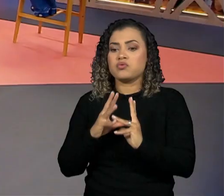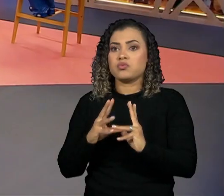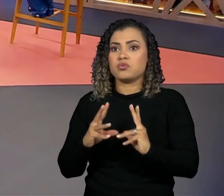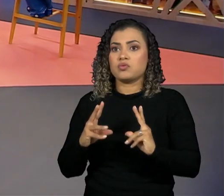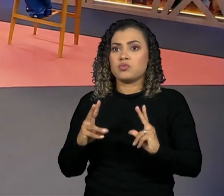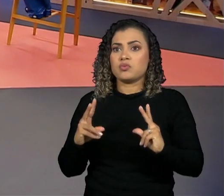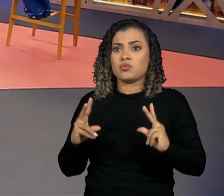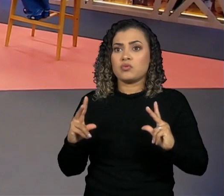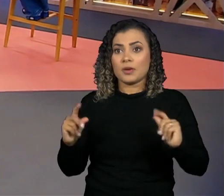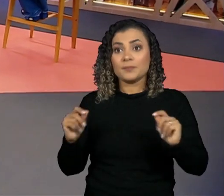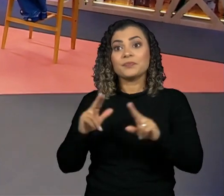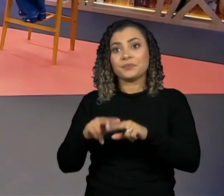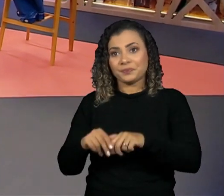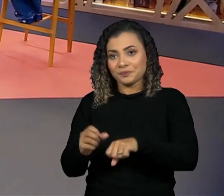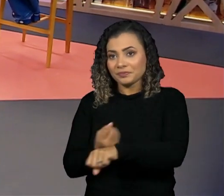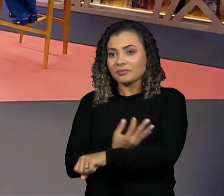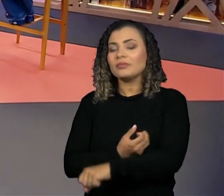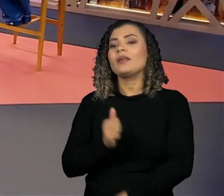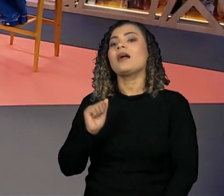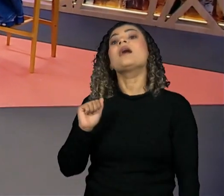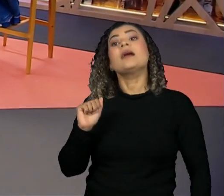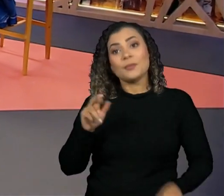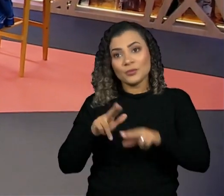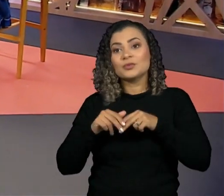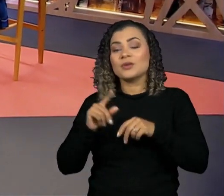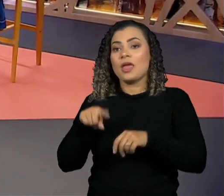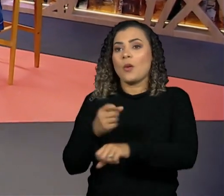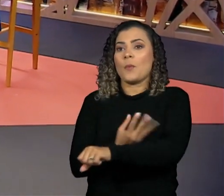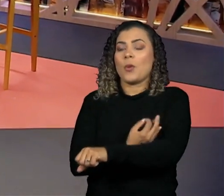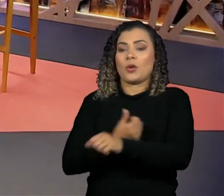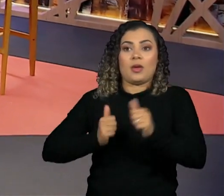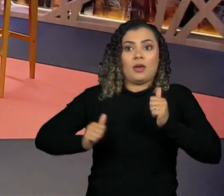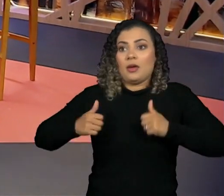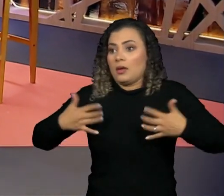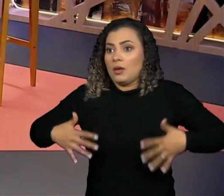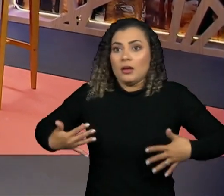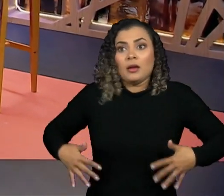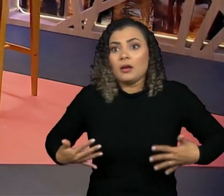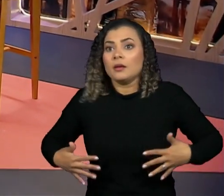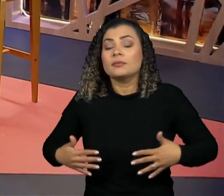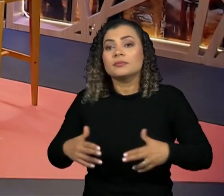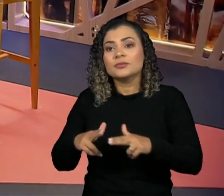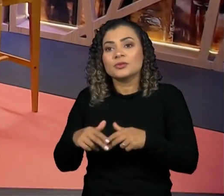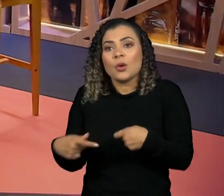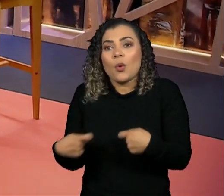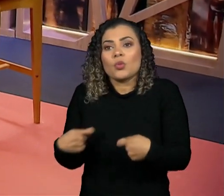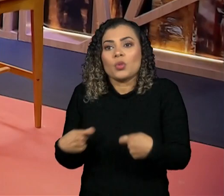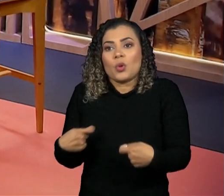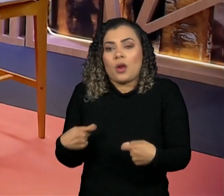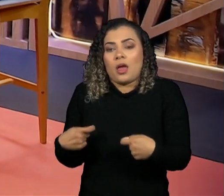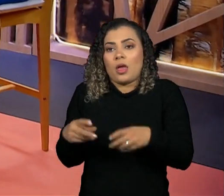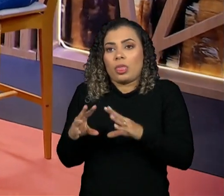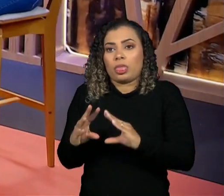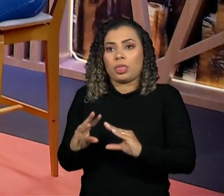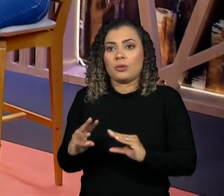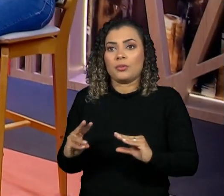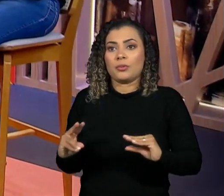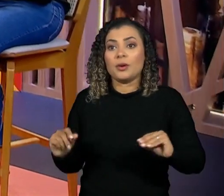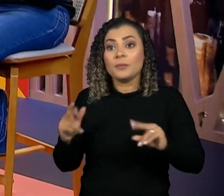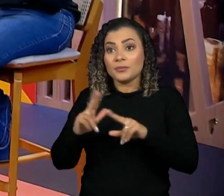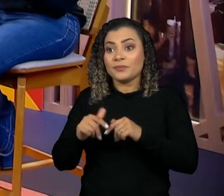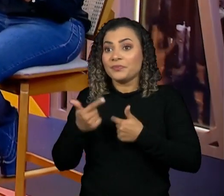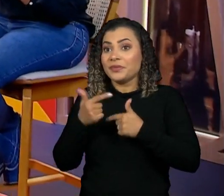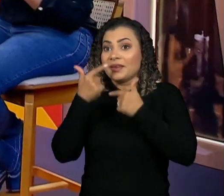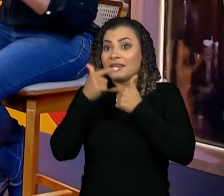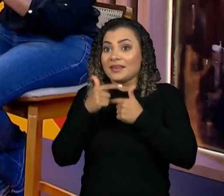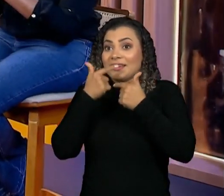pensar no cortisol, na adrenalina, que são os hormônios que fazem a gente ficar acelerado, é uma tentativa de baixar. Então, o sorrir de nervoso, via de